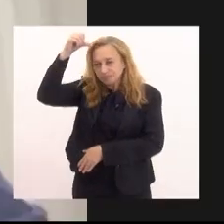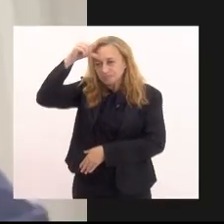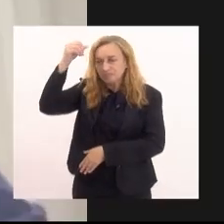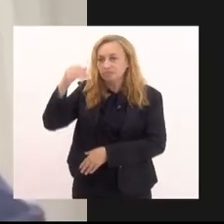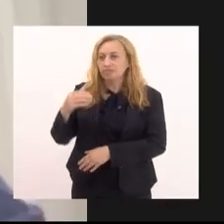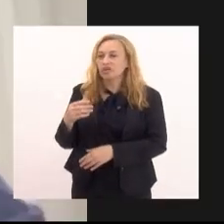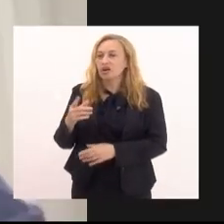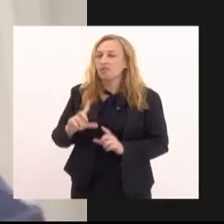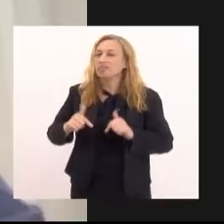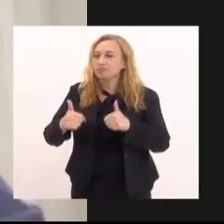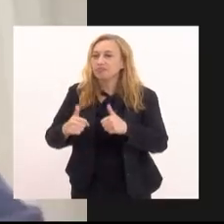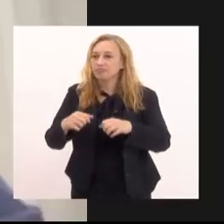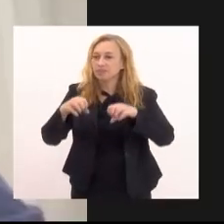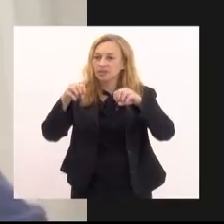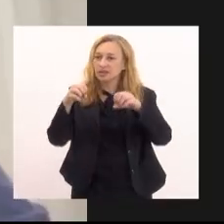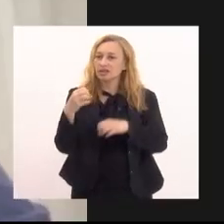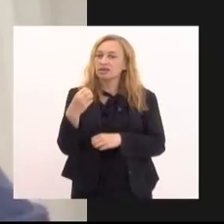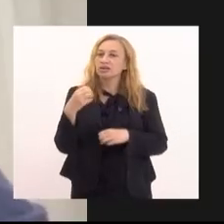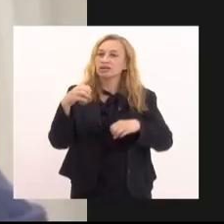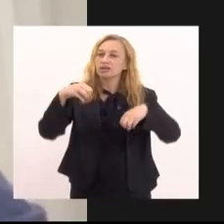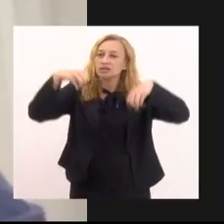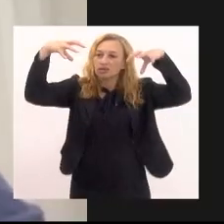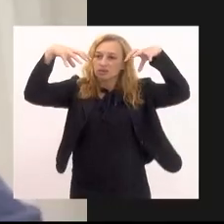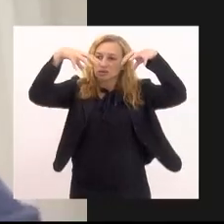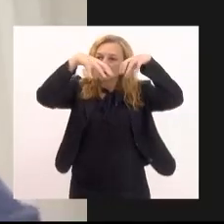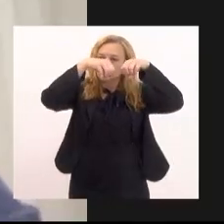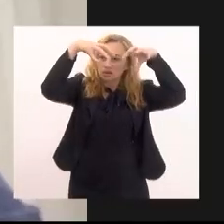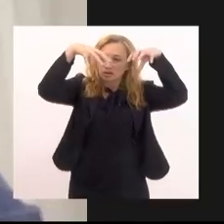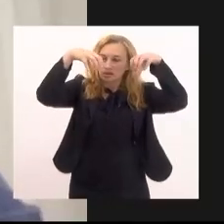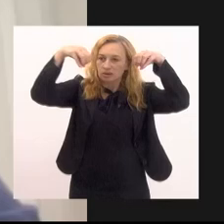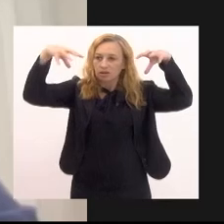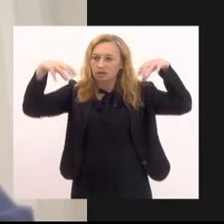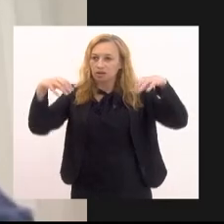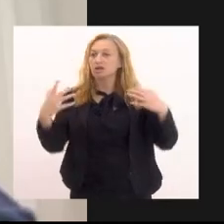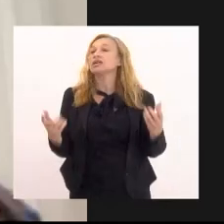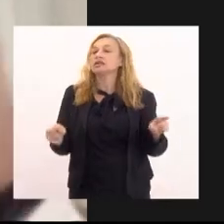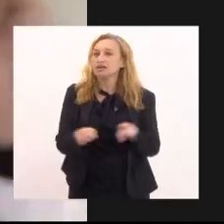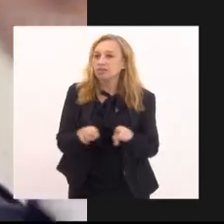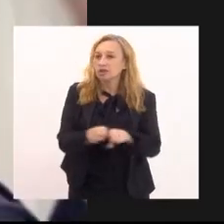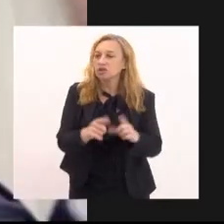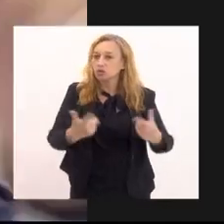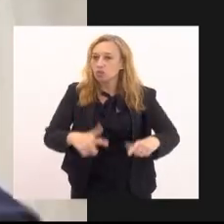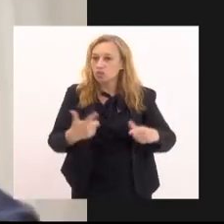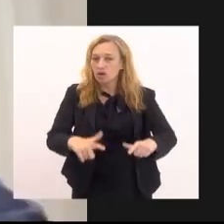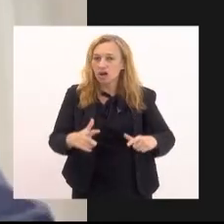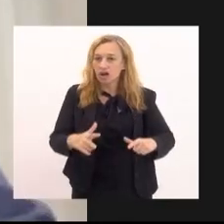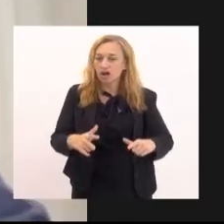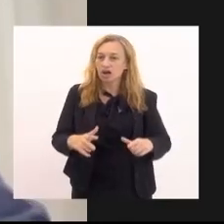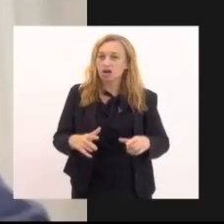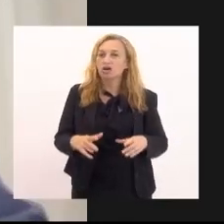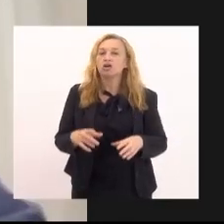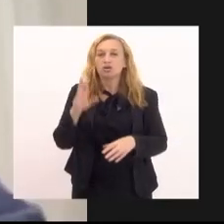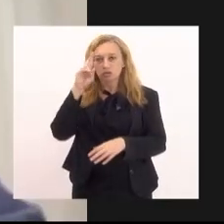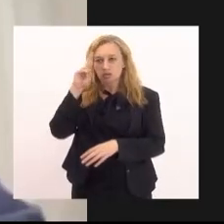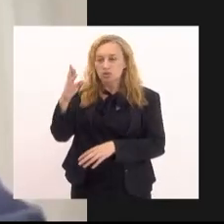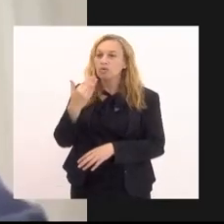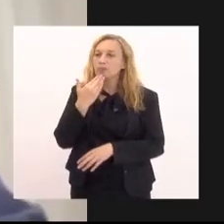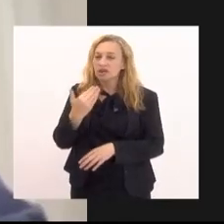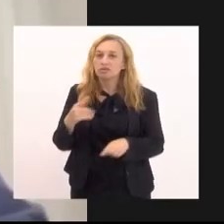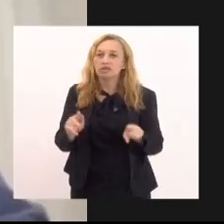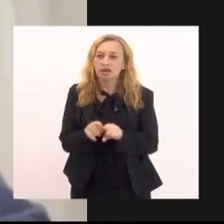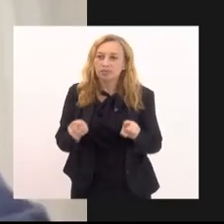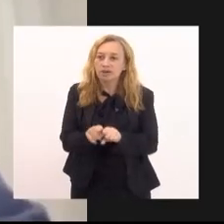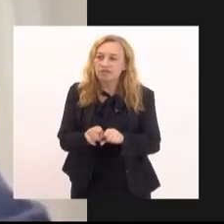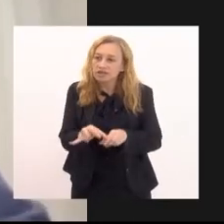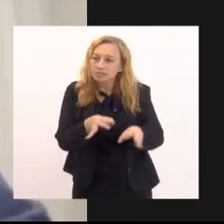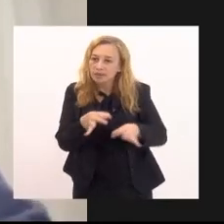SISBAF, aquele aporte que o senhor fez, também vai fazer todo o monitoramento do arco, e o arco